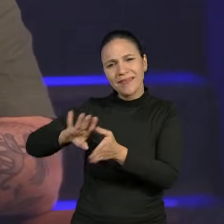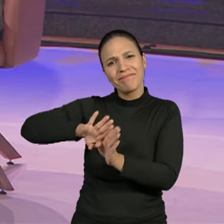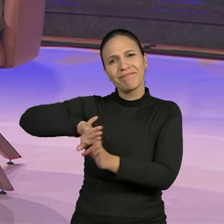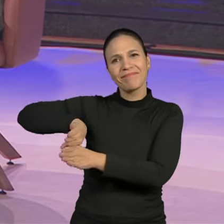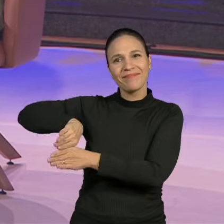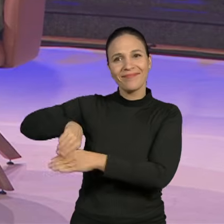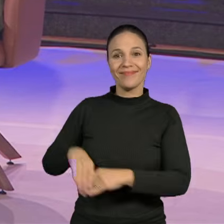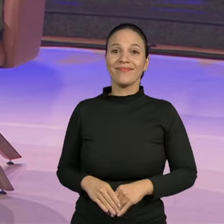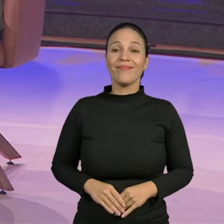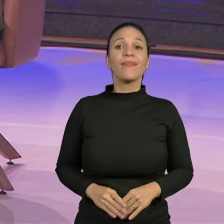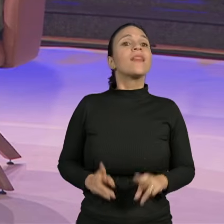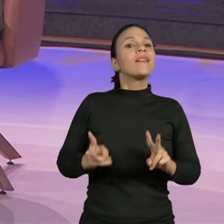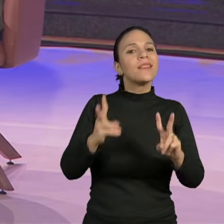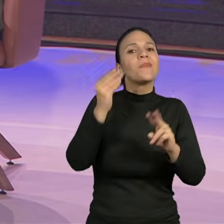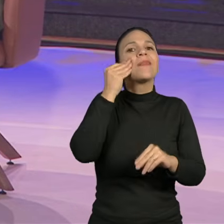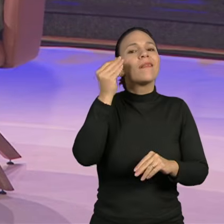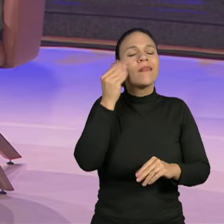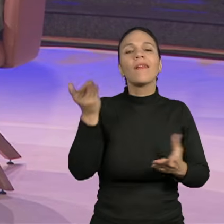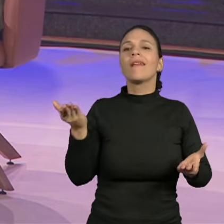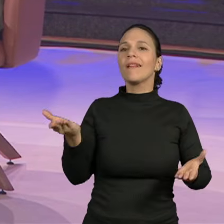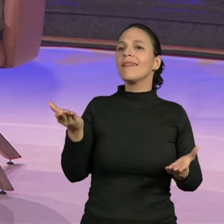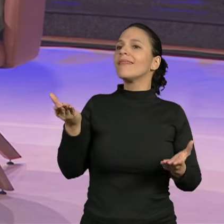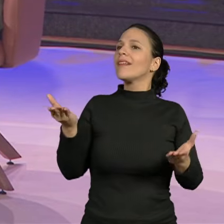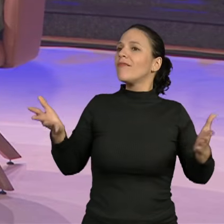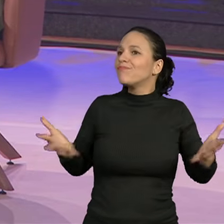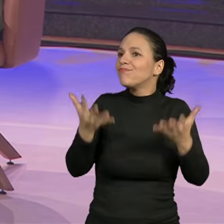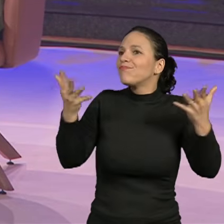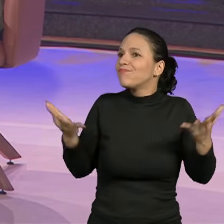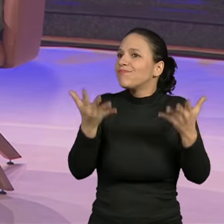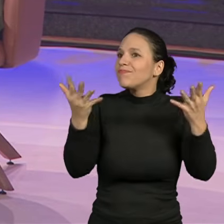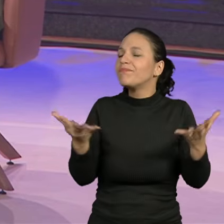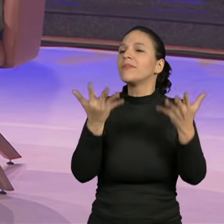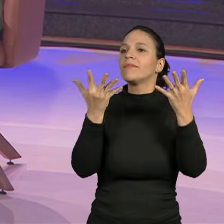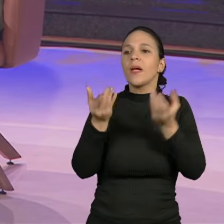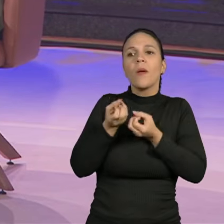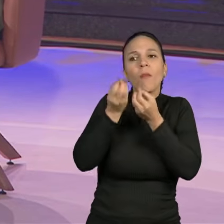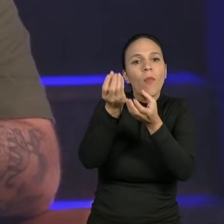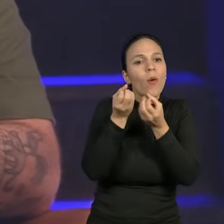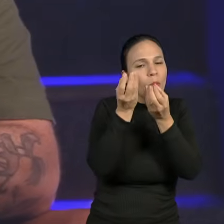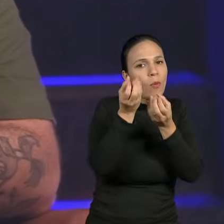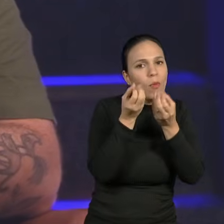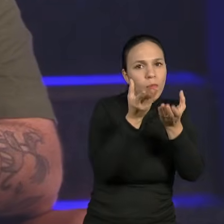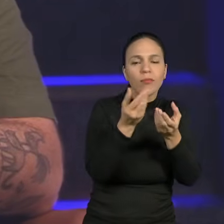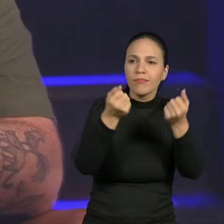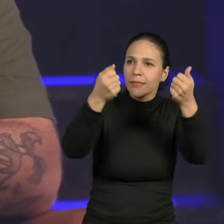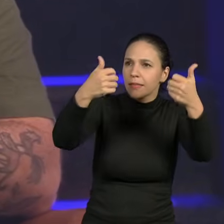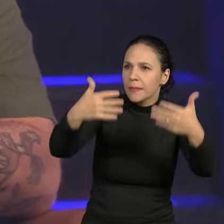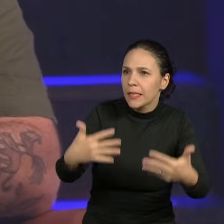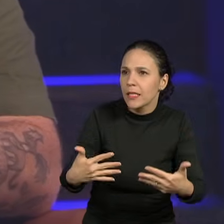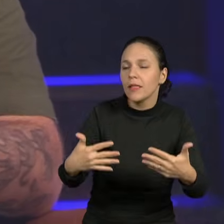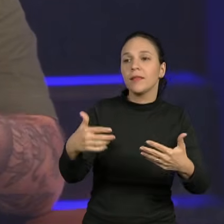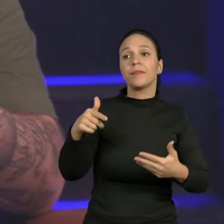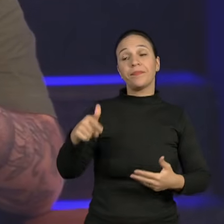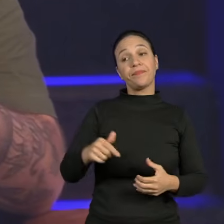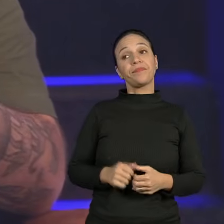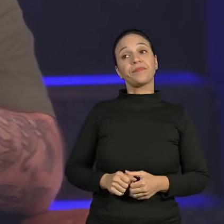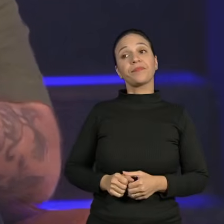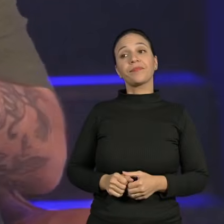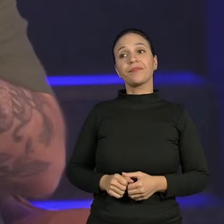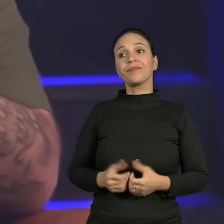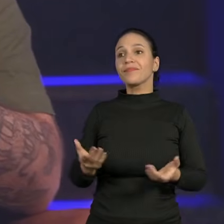nas temáticas, buscar esse tipo de informação, sabe? Explicar esse tipo de informação